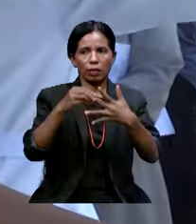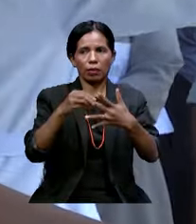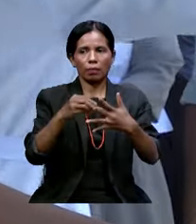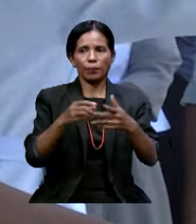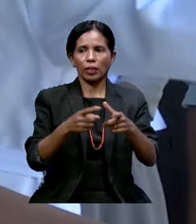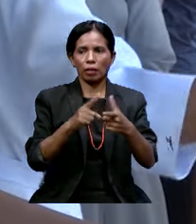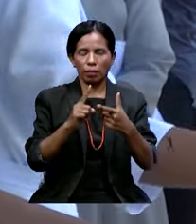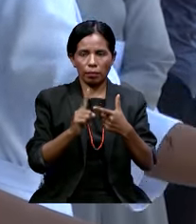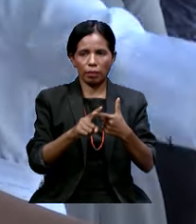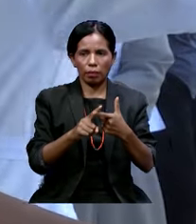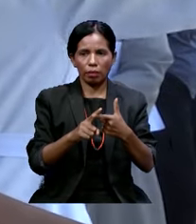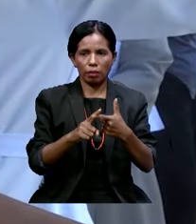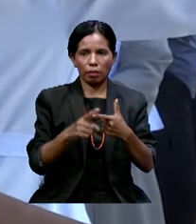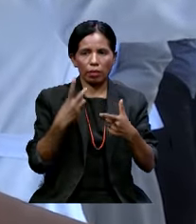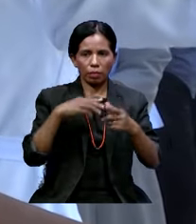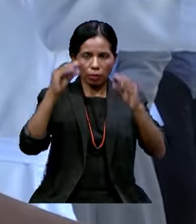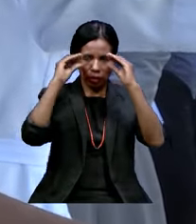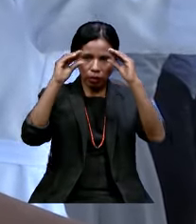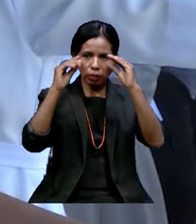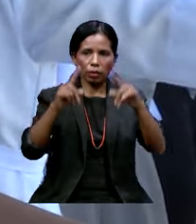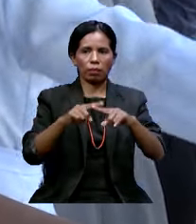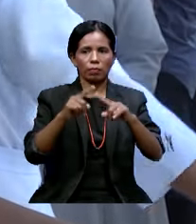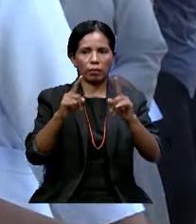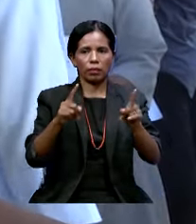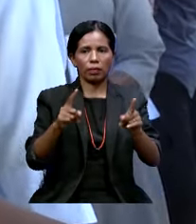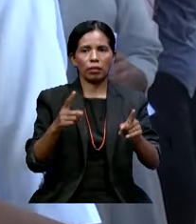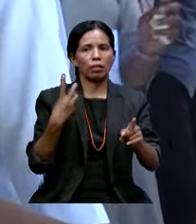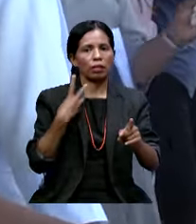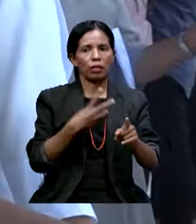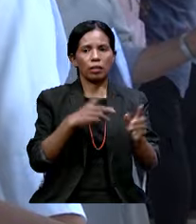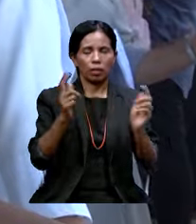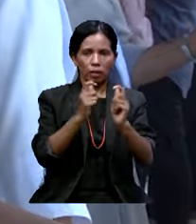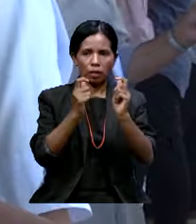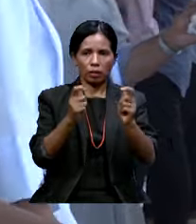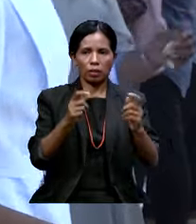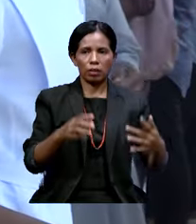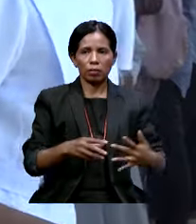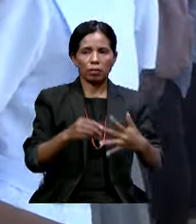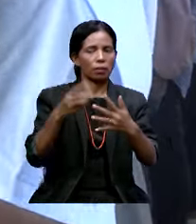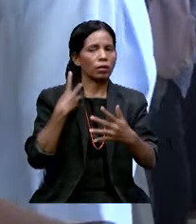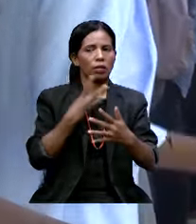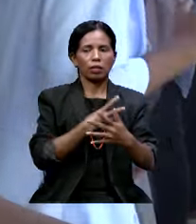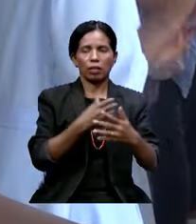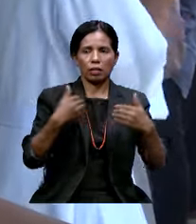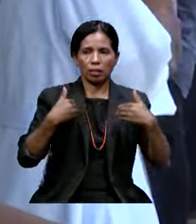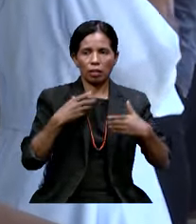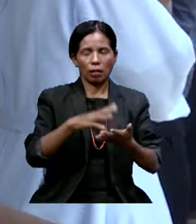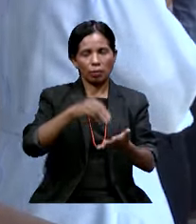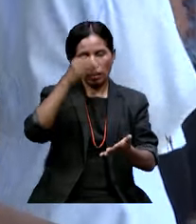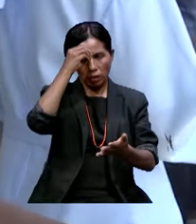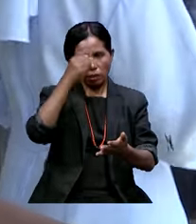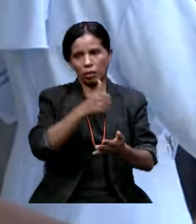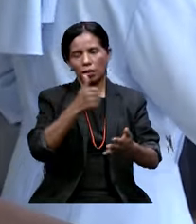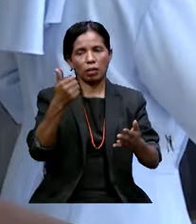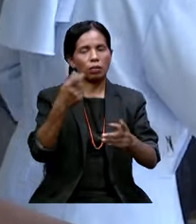Después, y te tuba hanorin, más bien, y te. Ita la testa beta area spesifik nu kita iha ita ba aprende hal bat sel ko sinaba